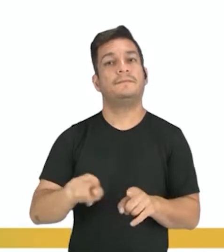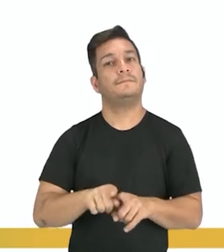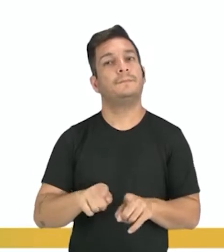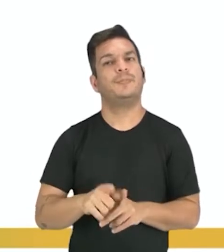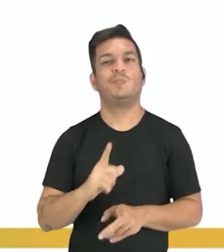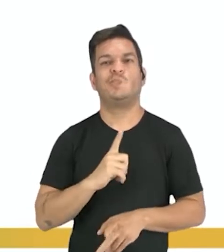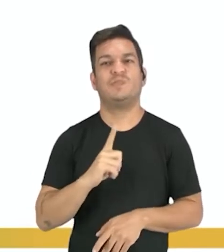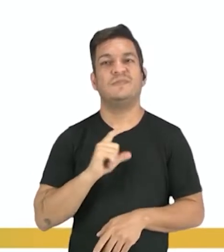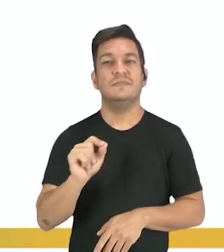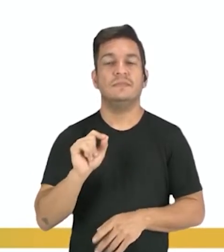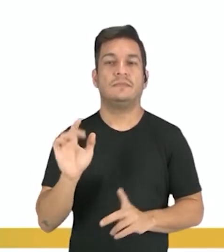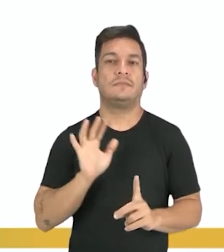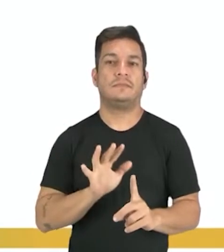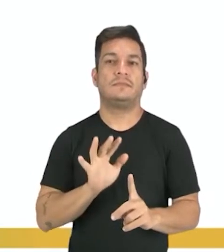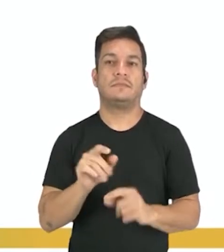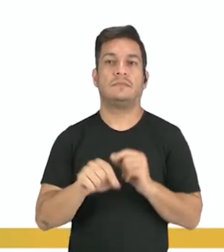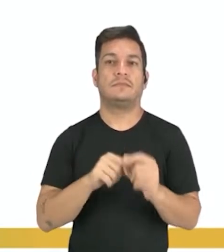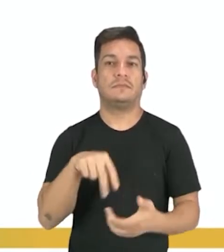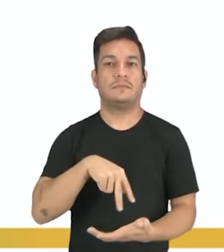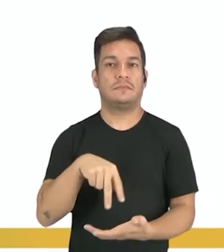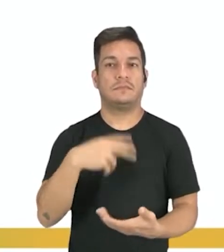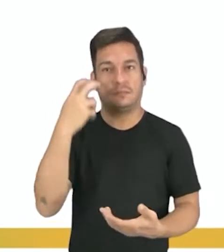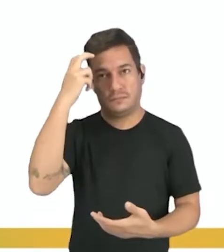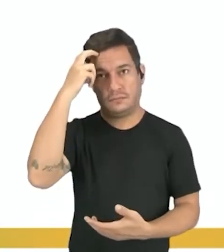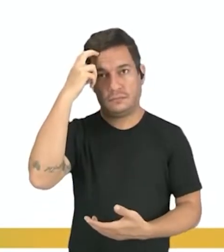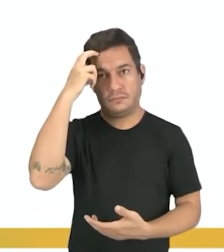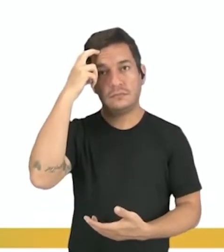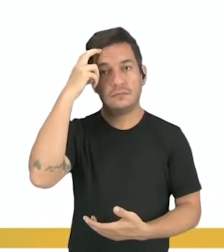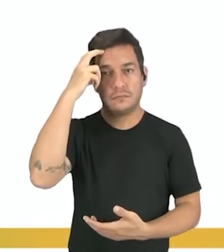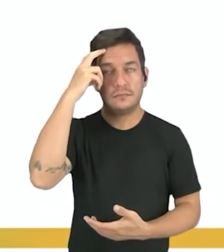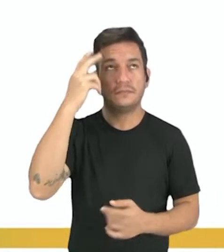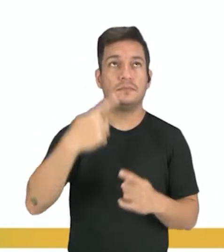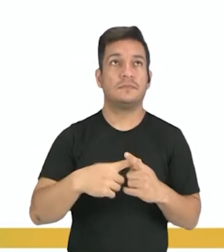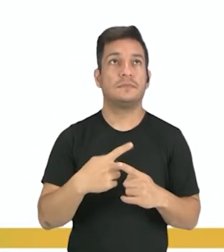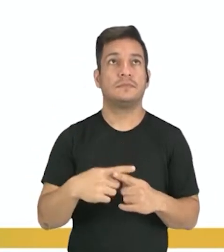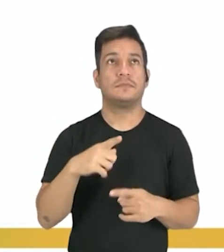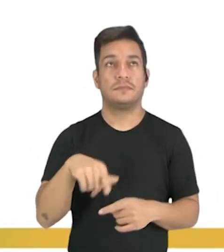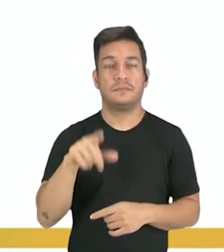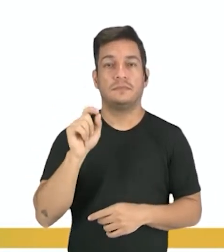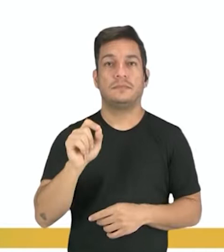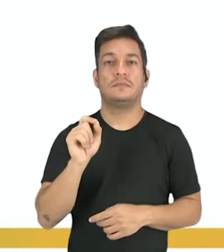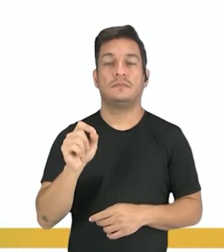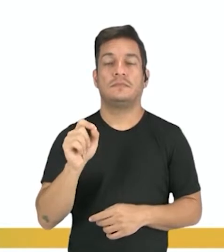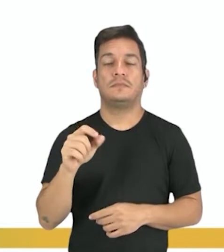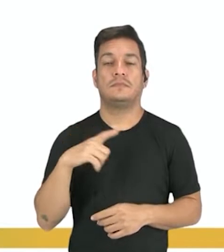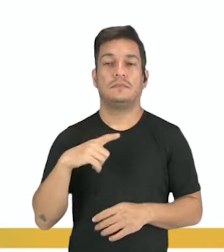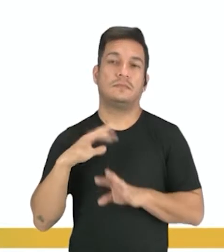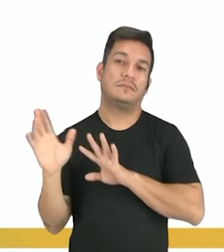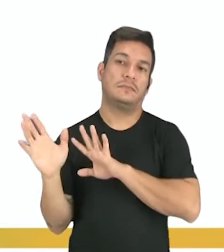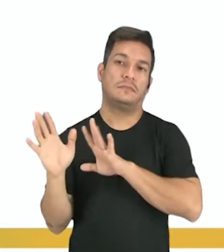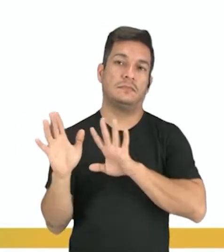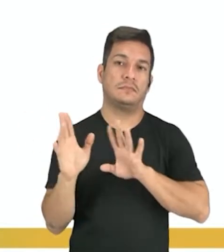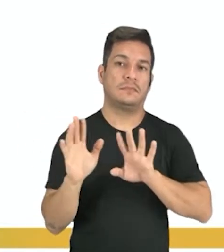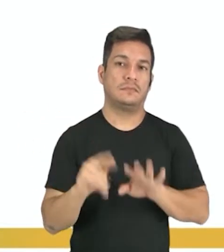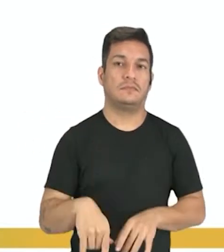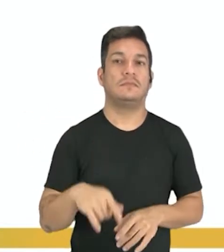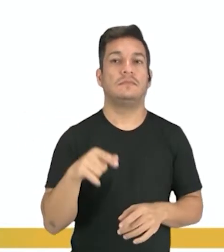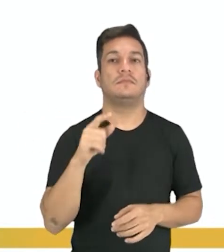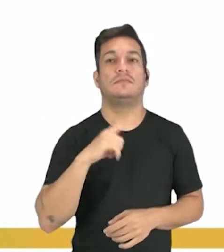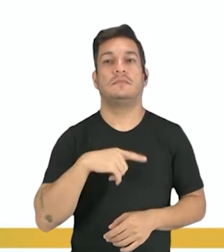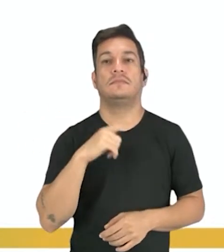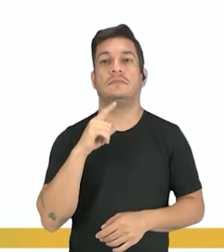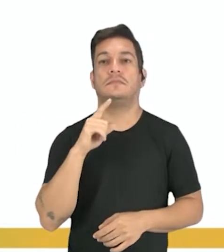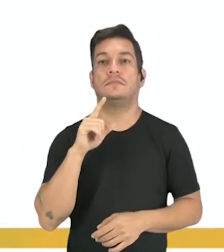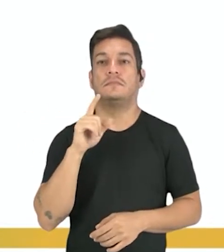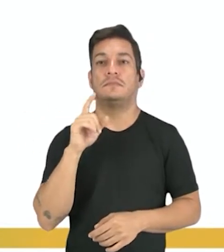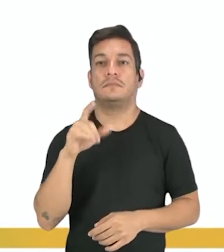tem essa influência sobre as nossas culturas né até porque foram eles que vieram para cá é E aí